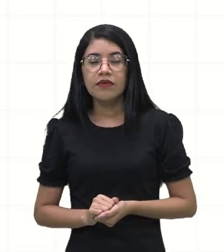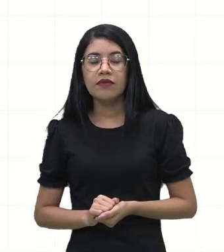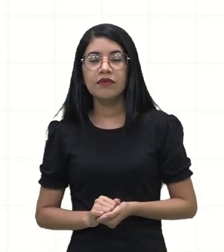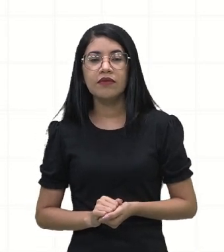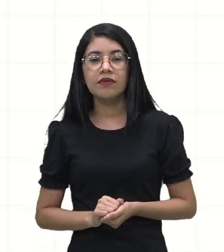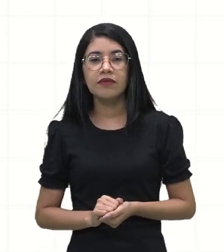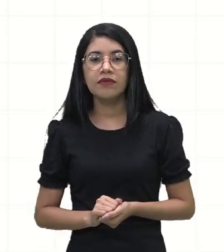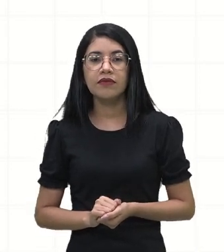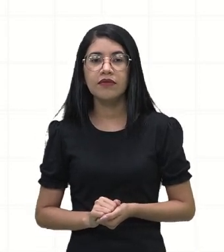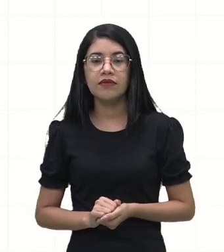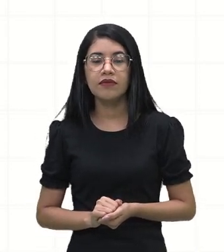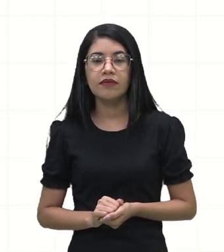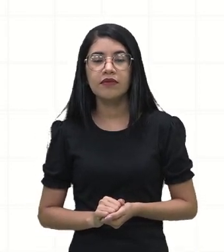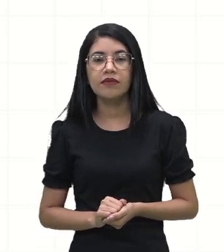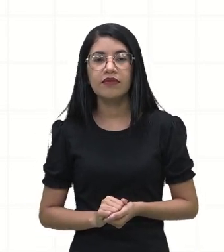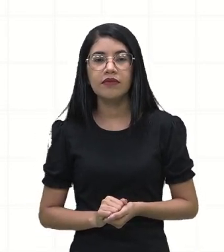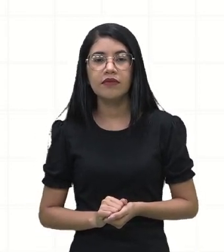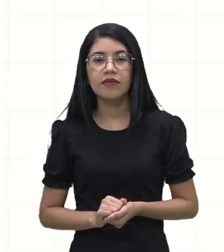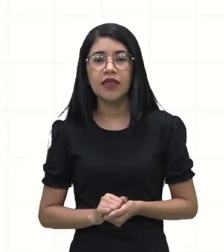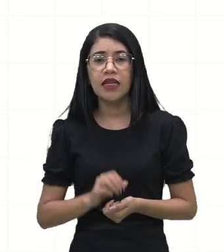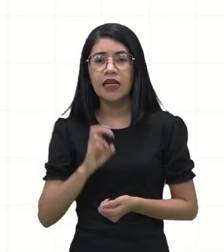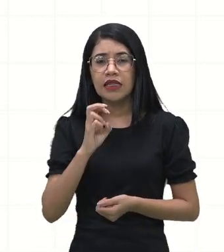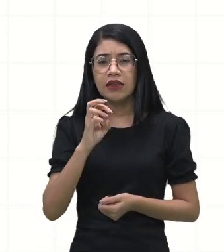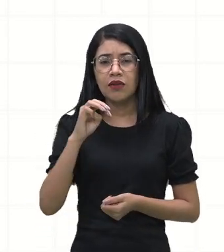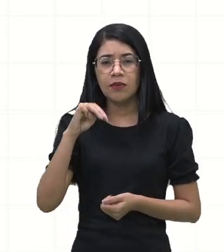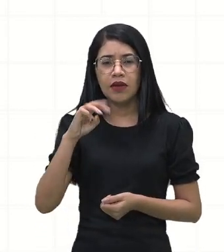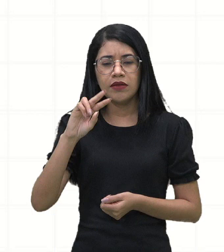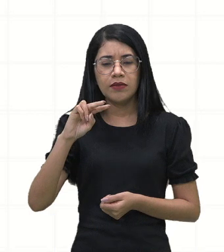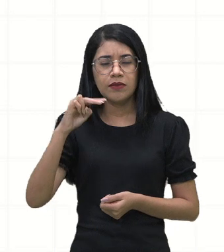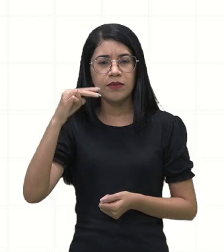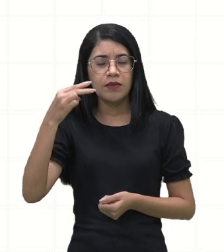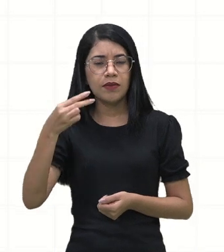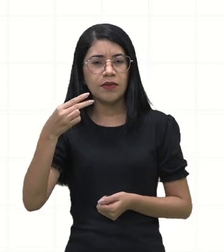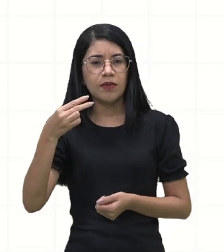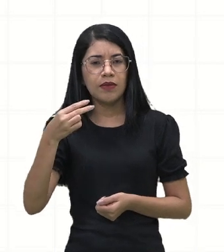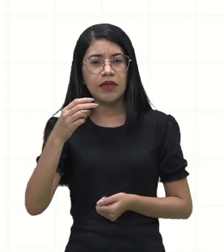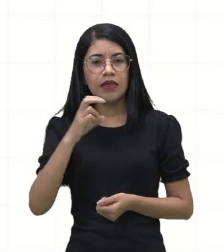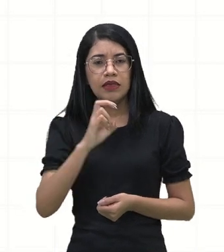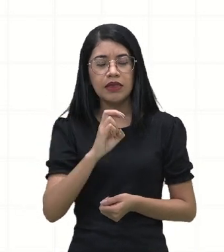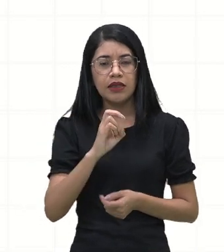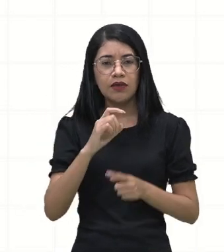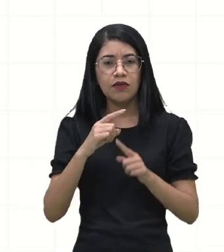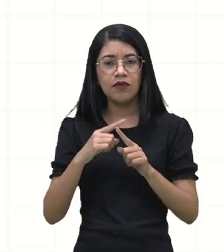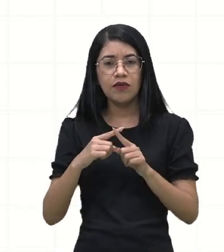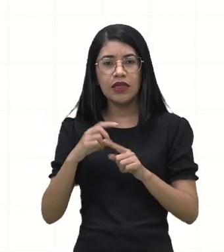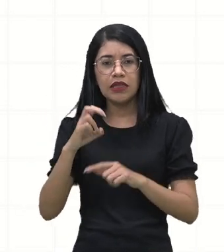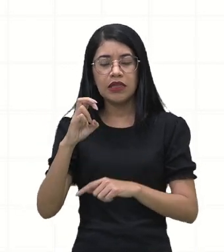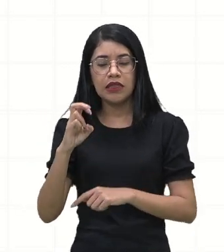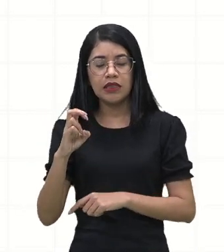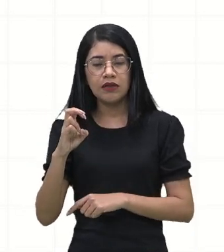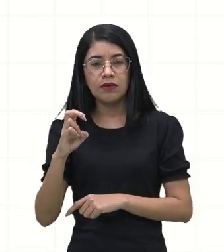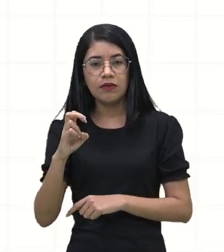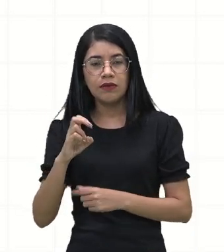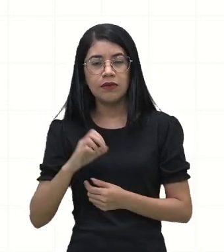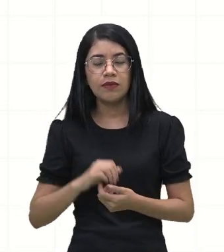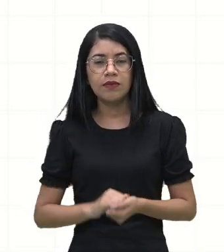Pronto. O que é 5 metros ao quadrado? É 5 metros que multiplica 5 metros.